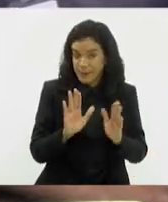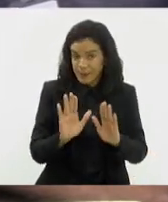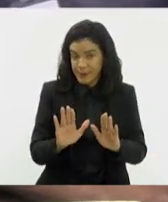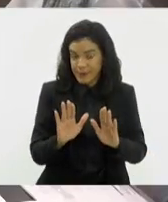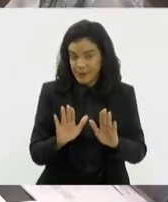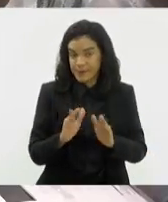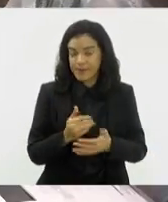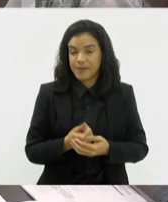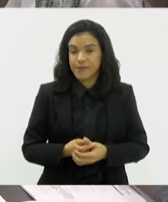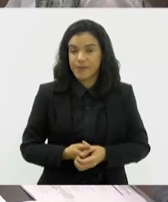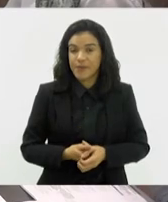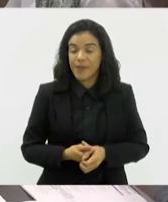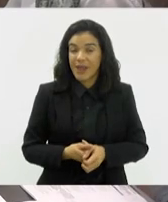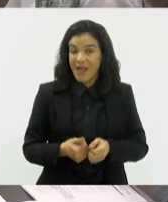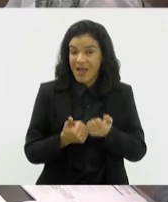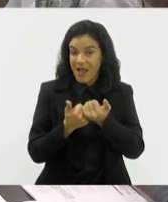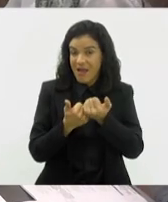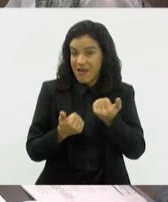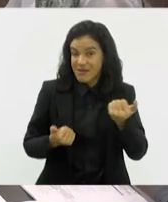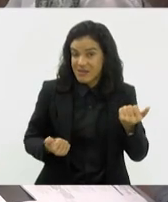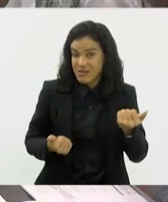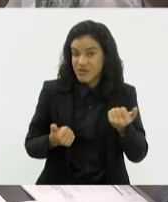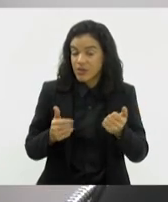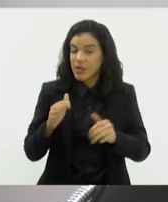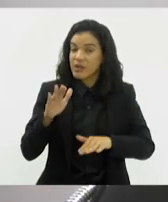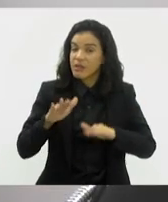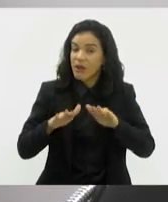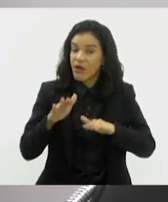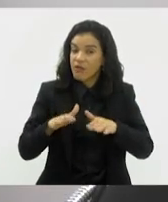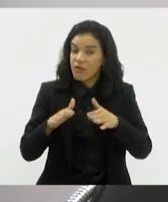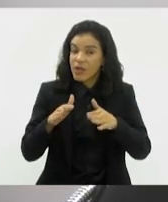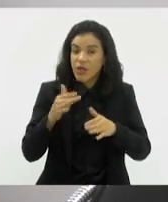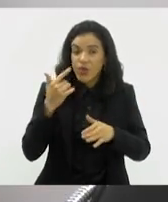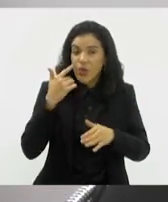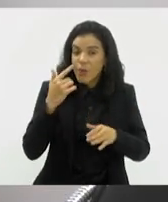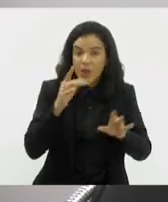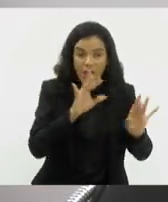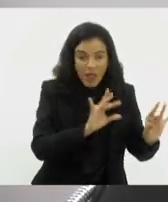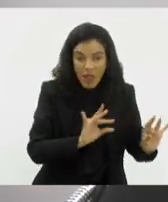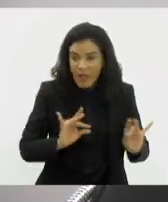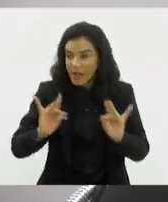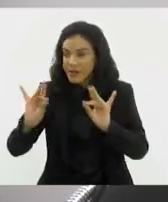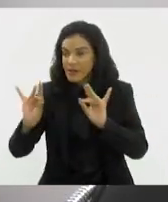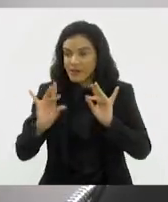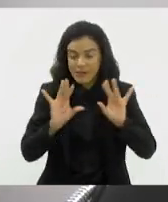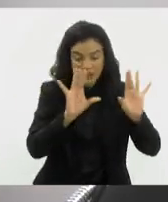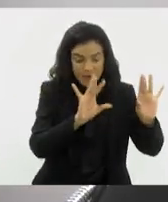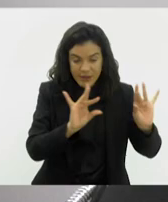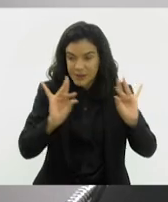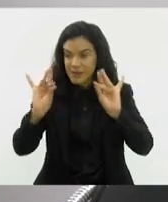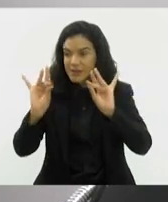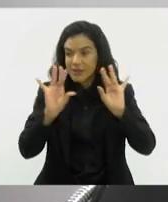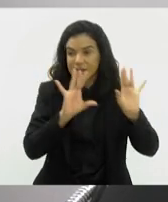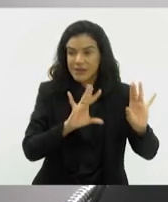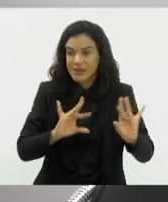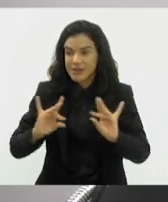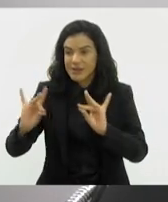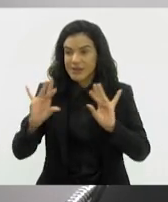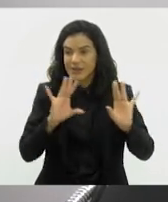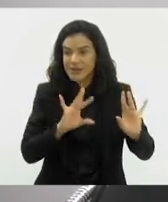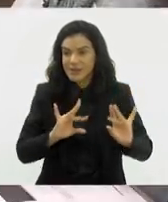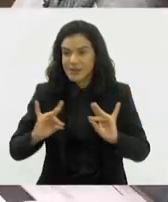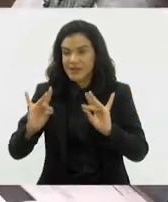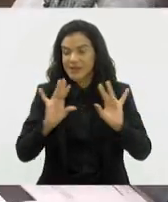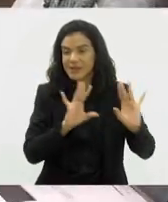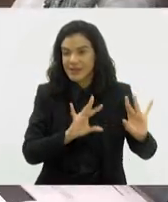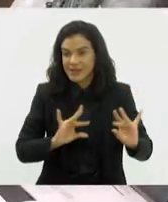seguinte. A assessoria não prestou atenção no copy-cola. Então, colou algumas coisas que não eram para colar. Que eram